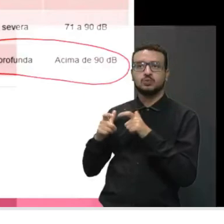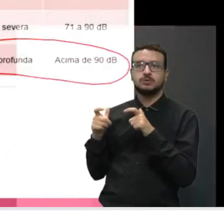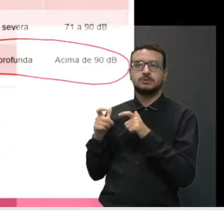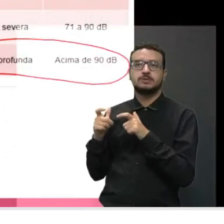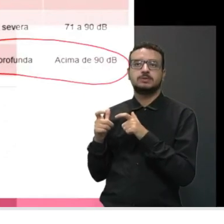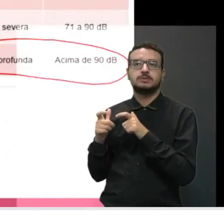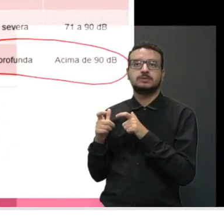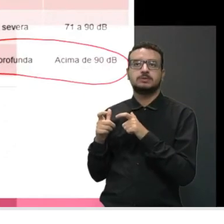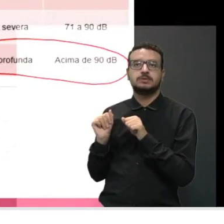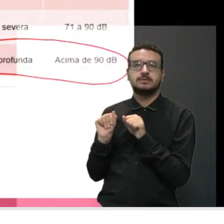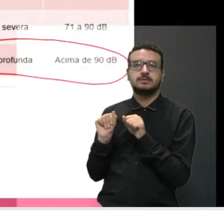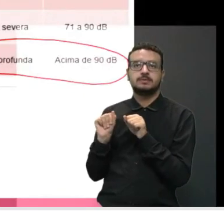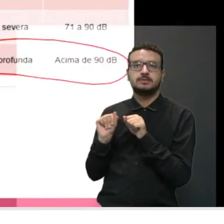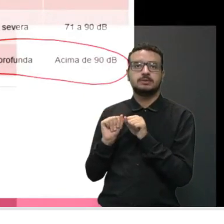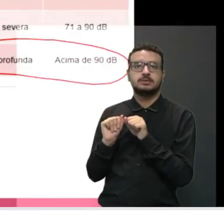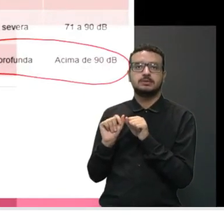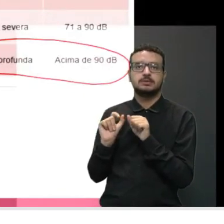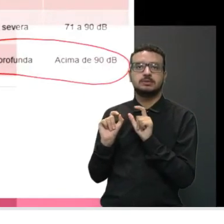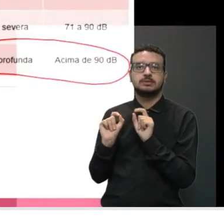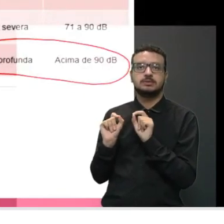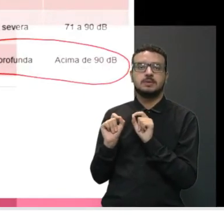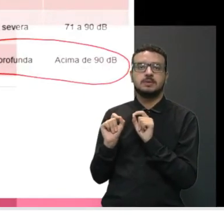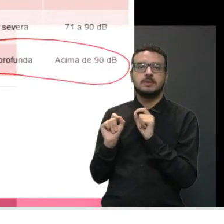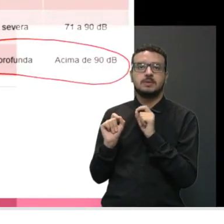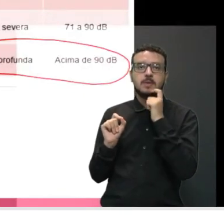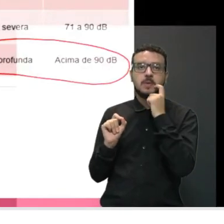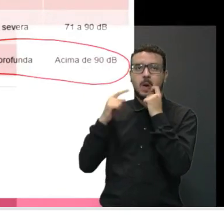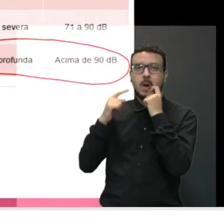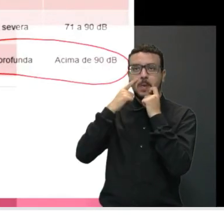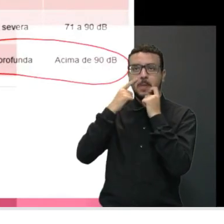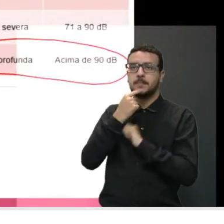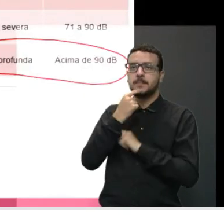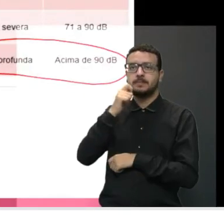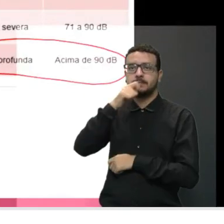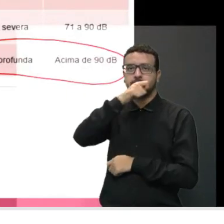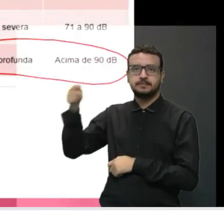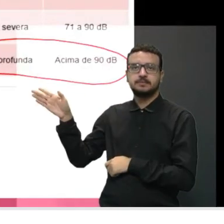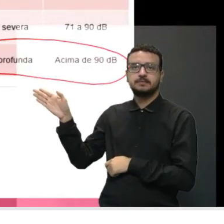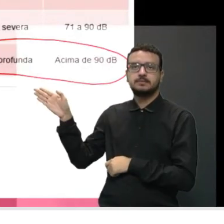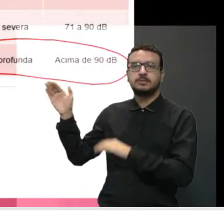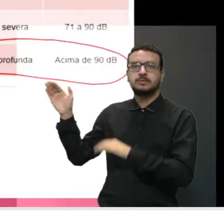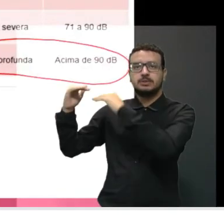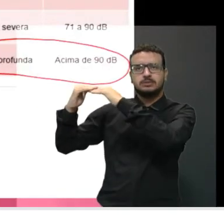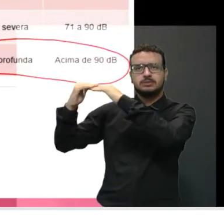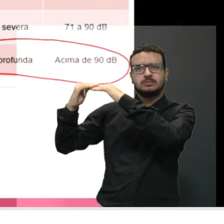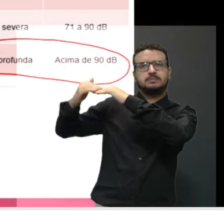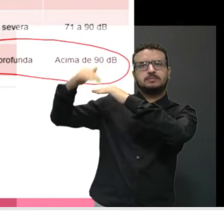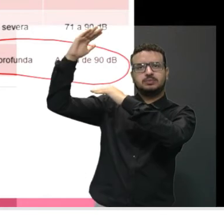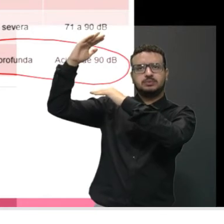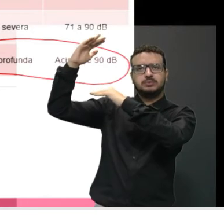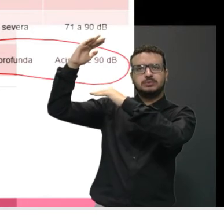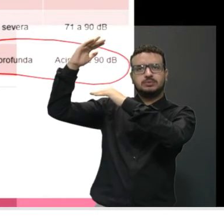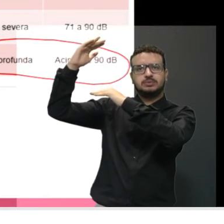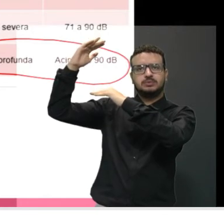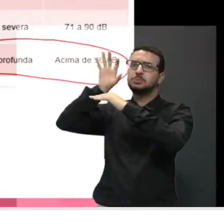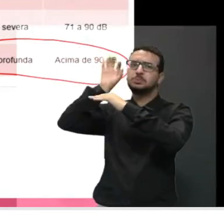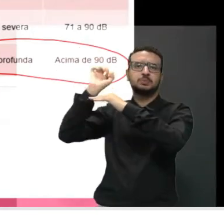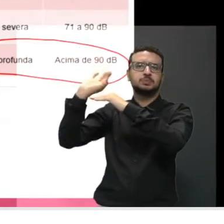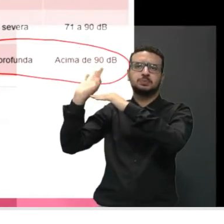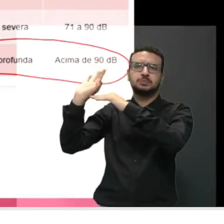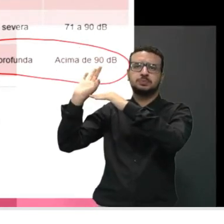uma sinalização. Tudo que está para cima, João Pedro perdeu, tá? Ele não ouve. Tudo que está para